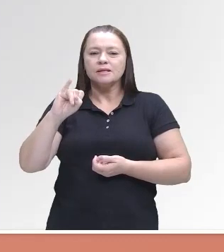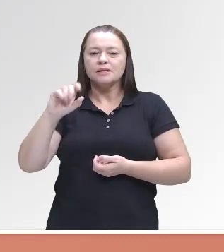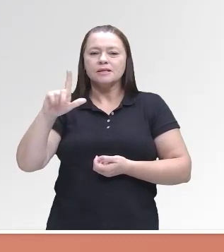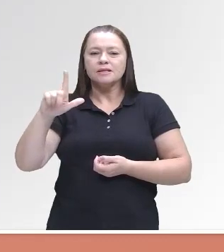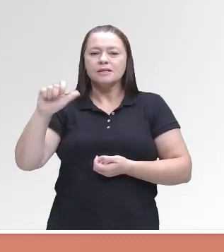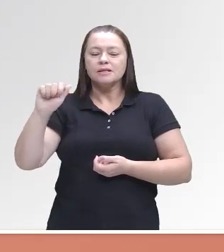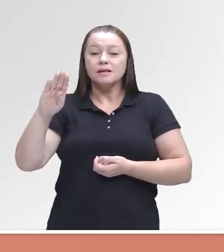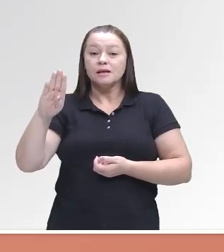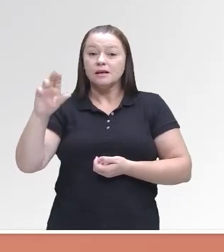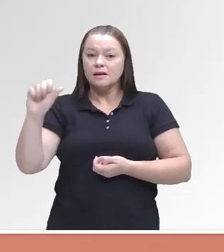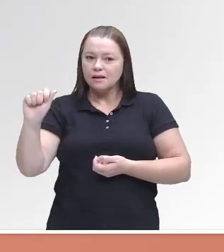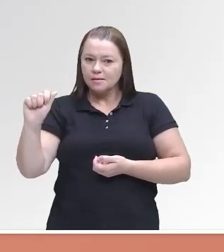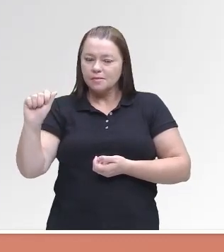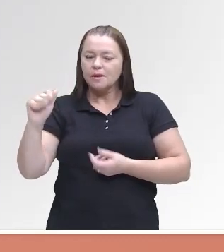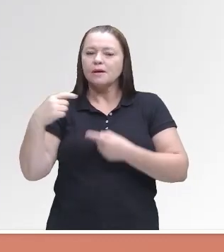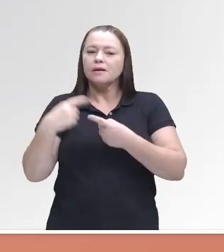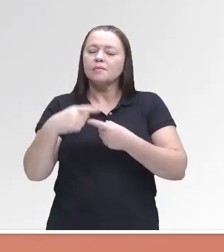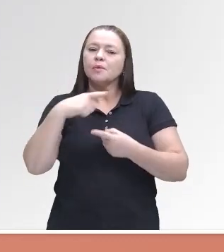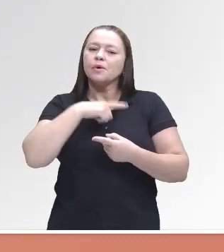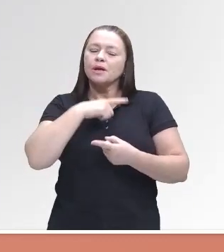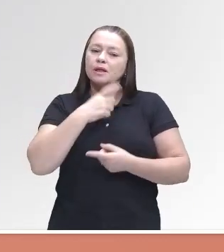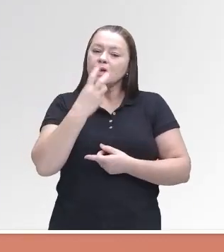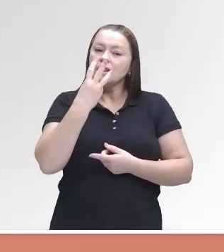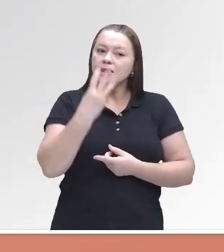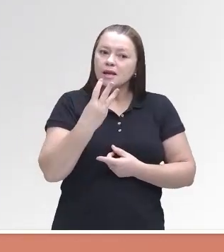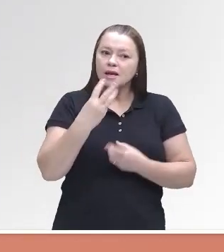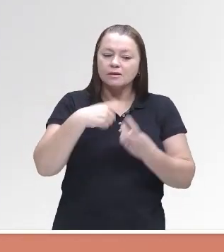Trissílaba. Muito bem, trissílaba.